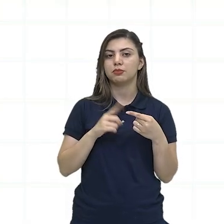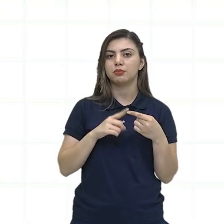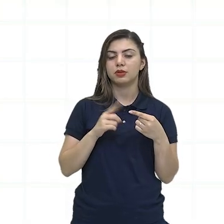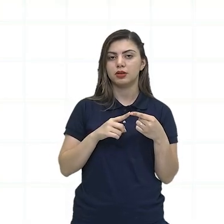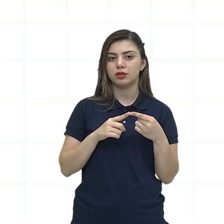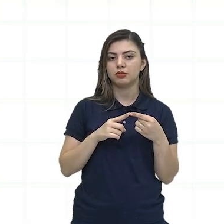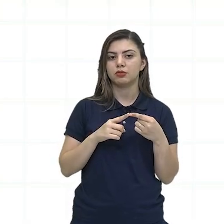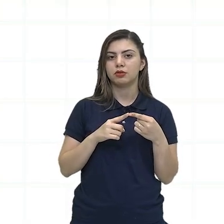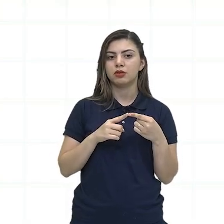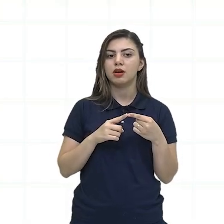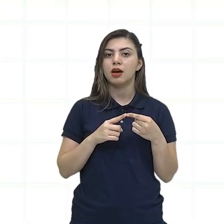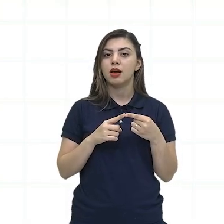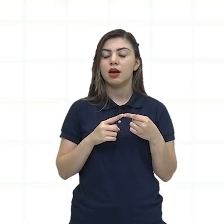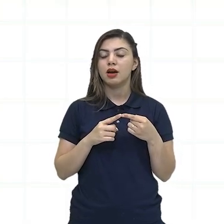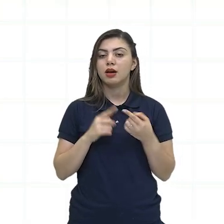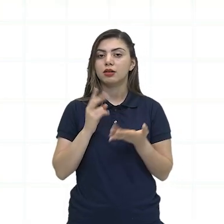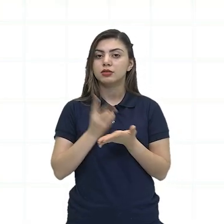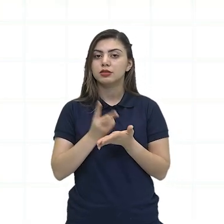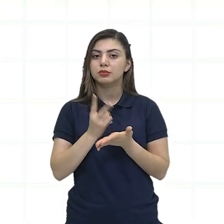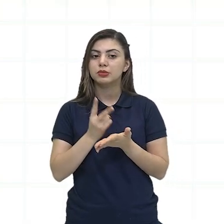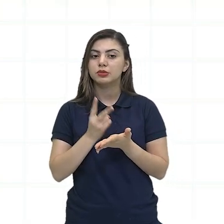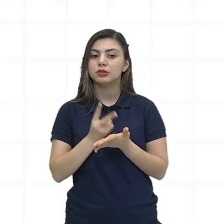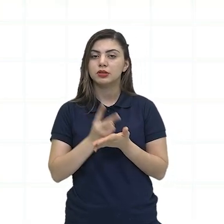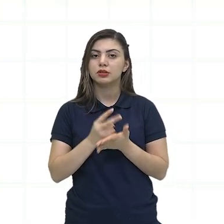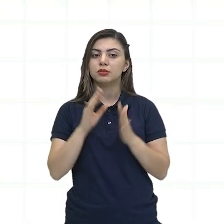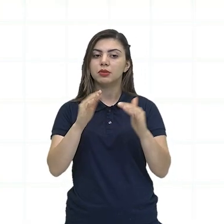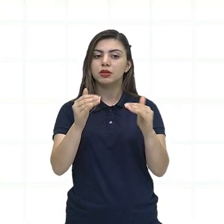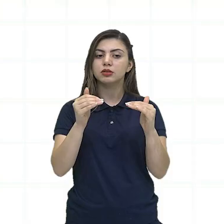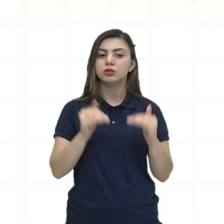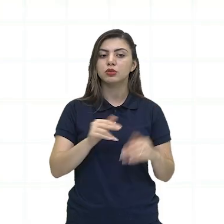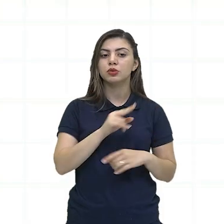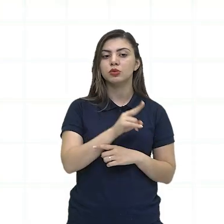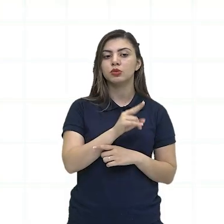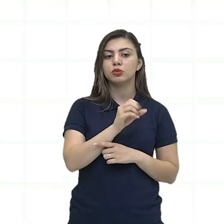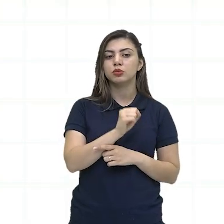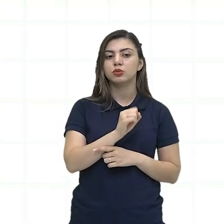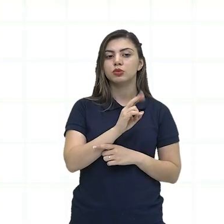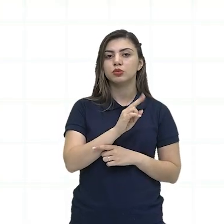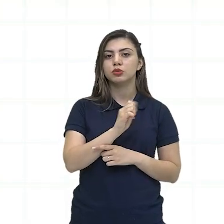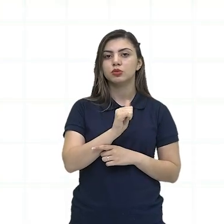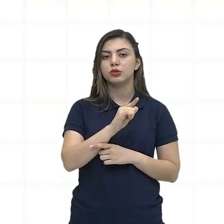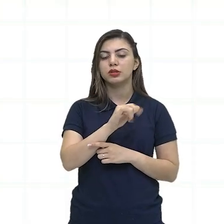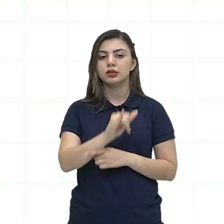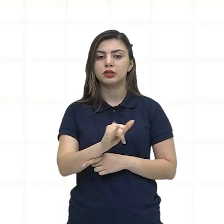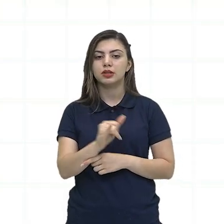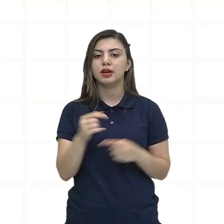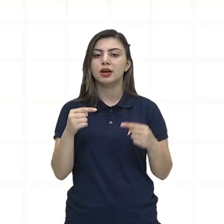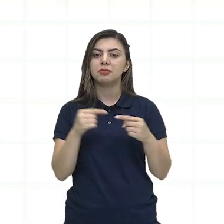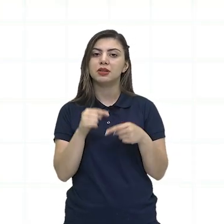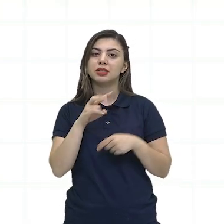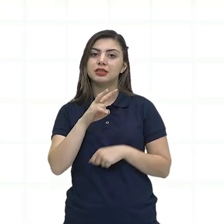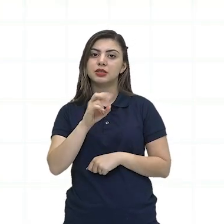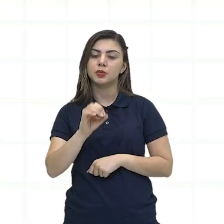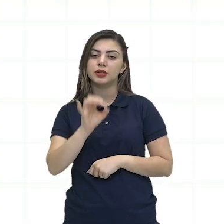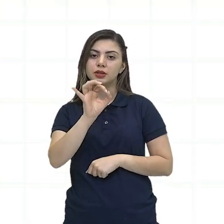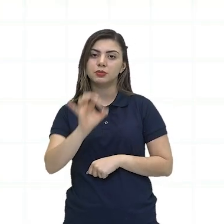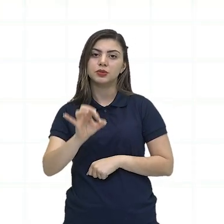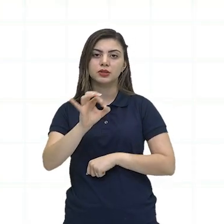tempo, usually é a maior parte do tempo, mais do que 50% do tempo,